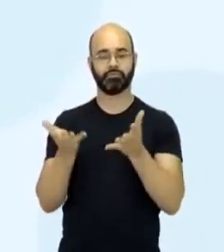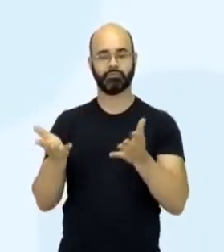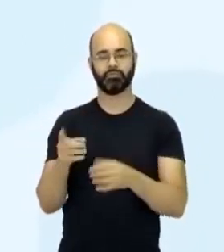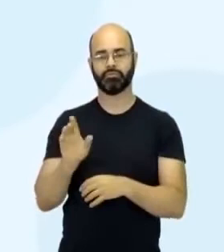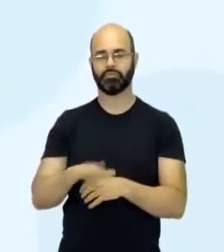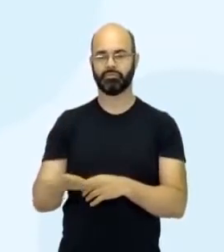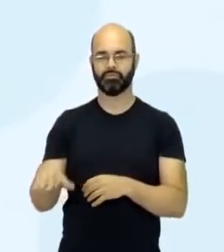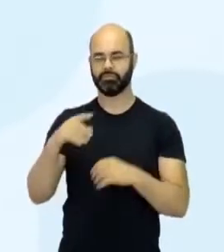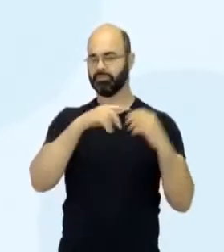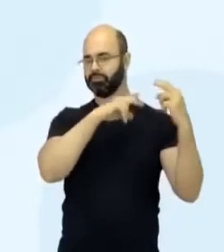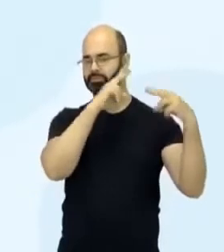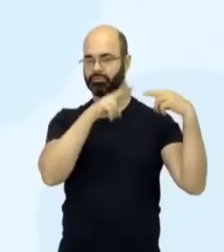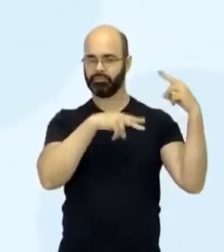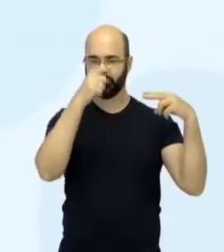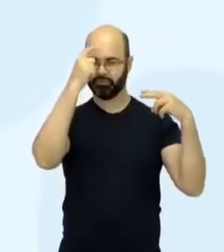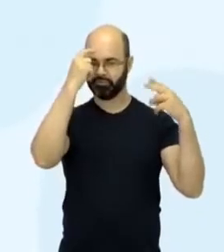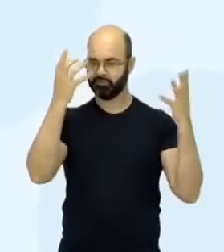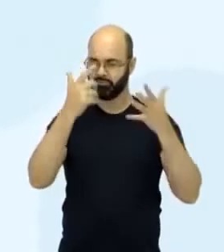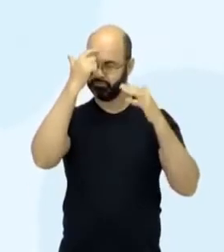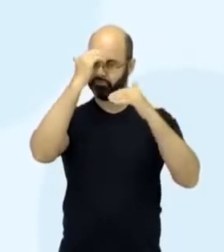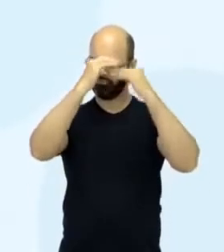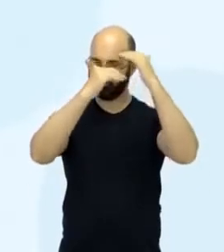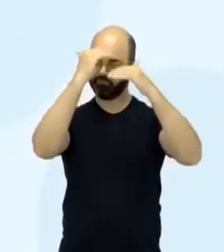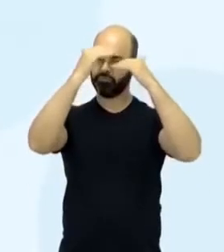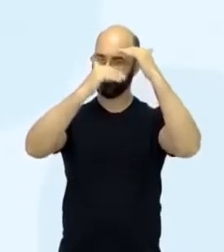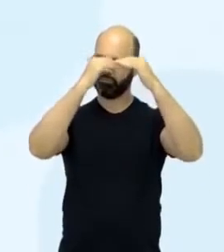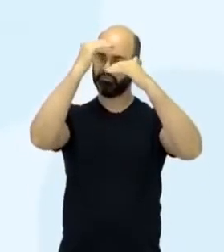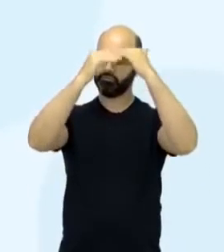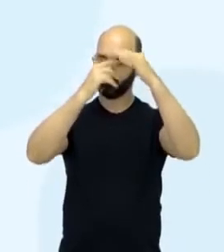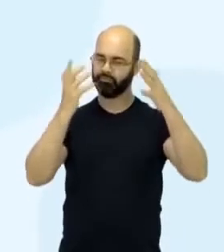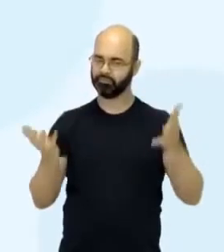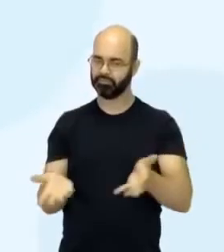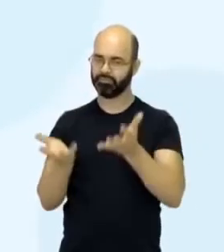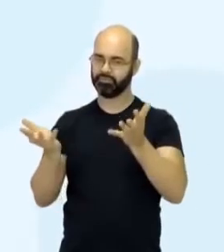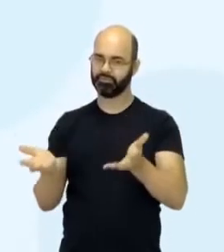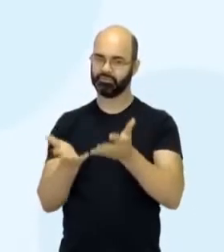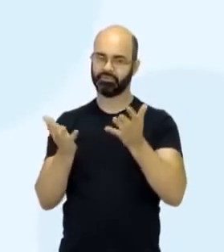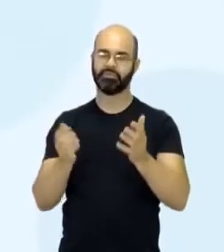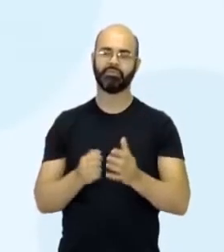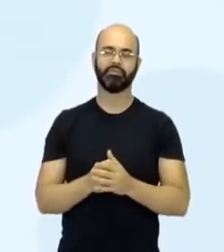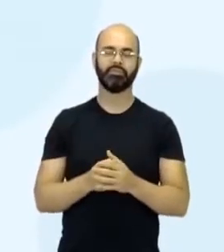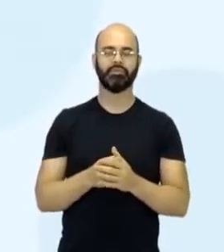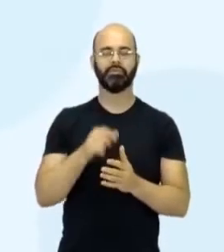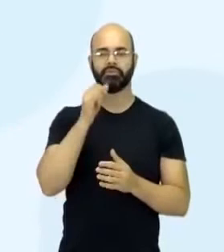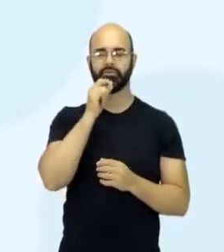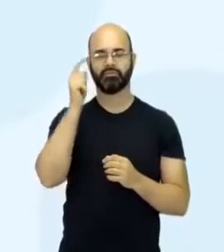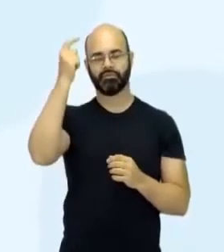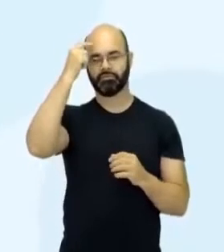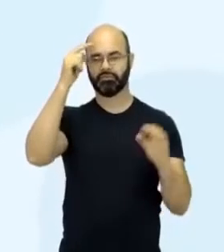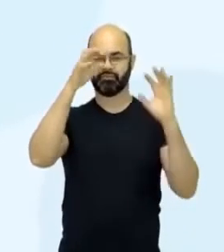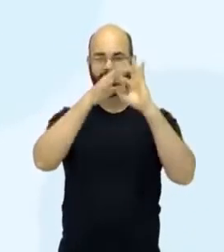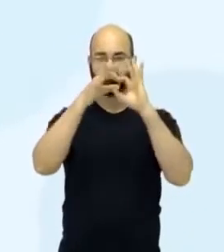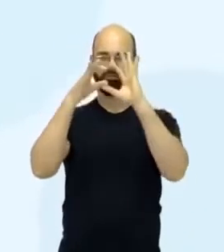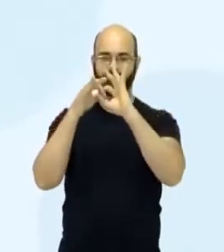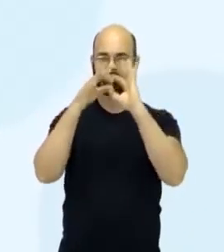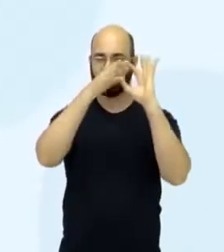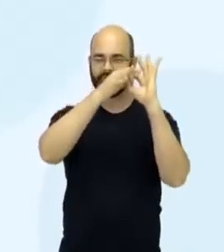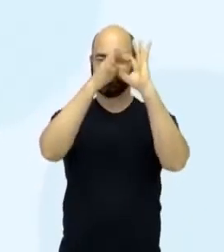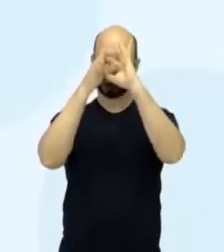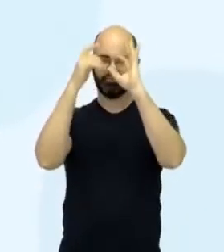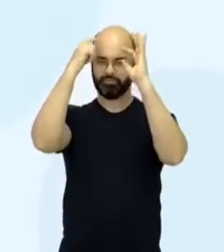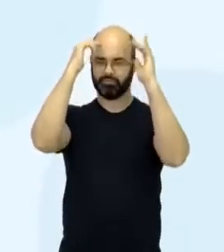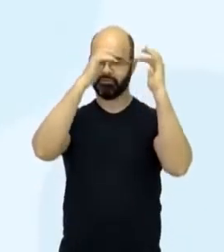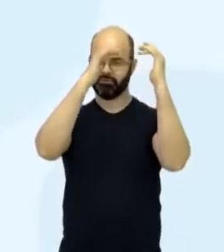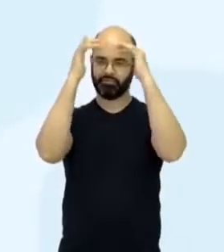desenvolvimento cognitivo das crianças e adolescentes, possibilitando a criação de novas conexões cerebrais, ao expor